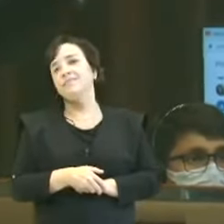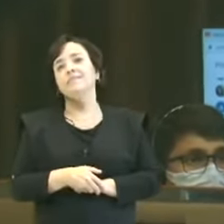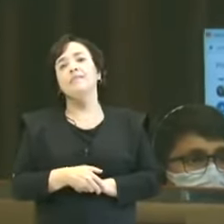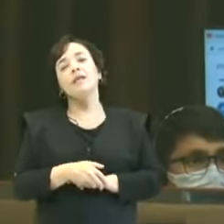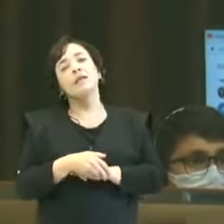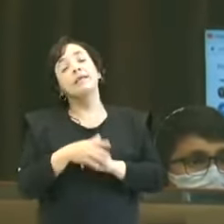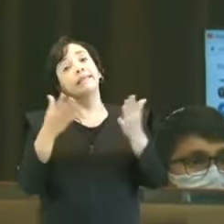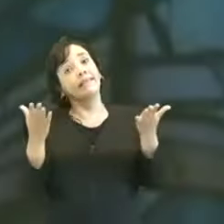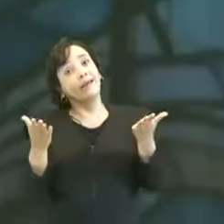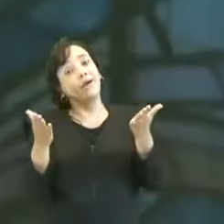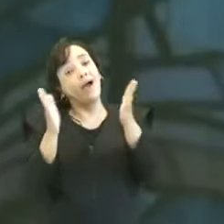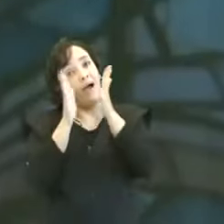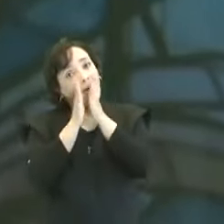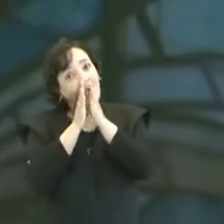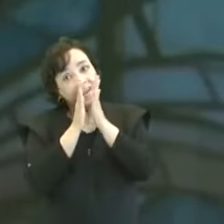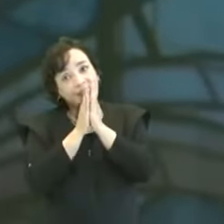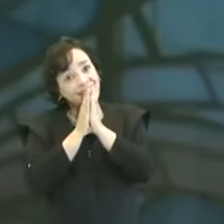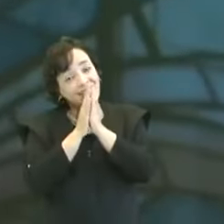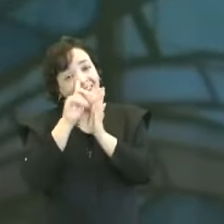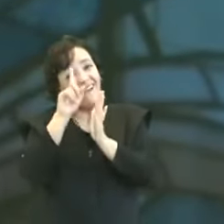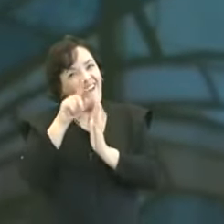A oração tem a ver com